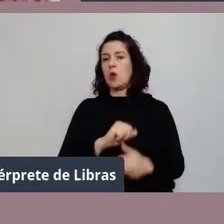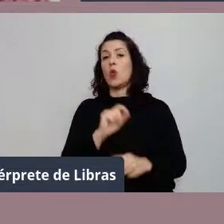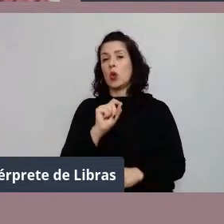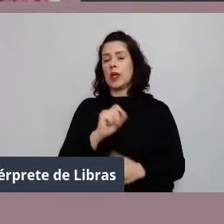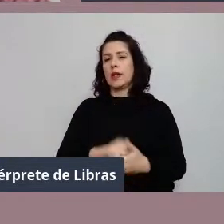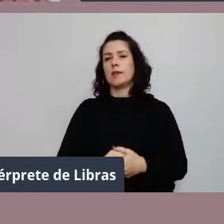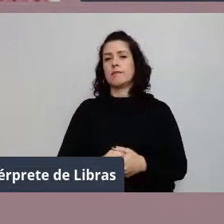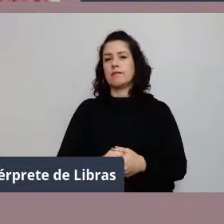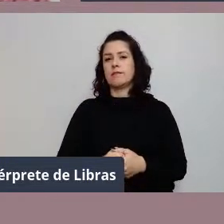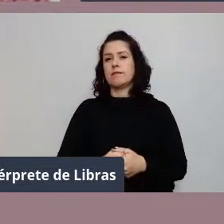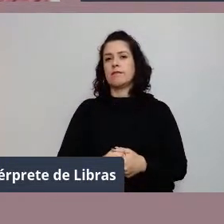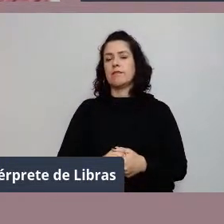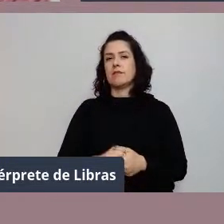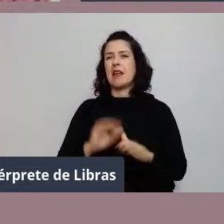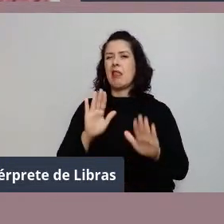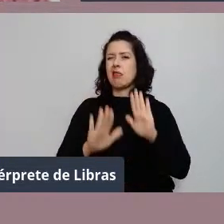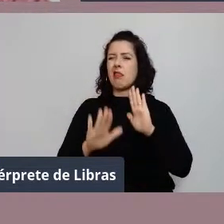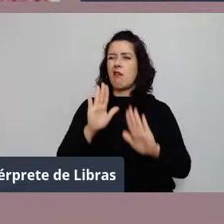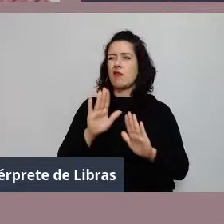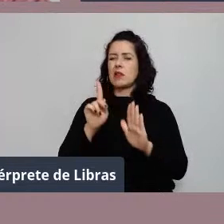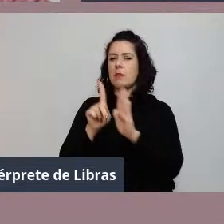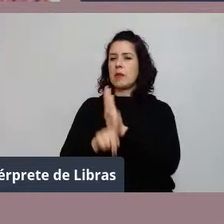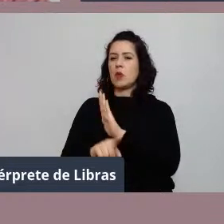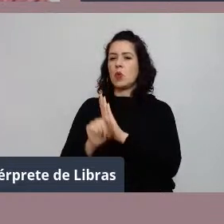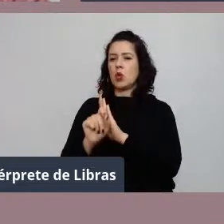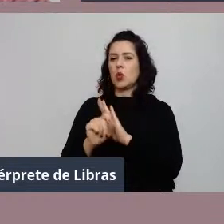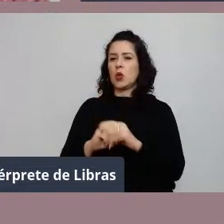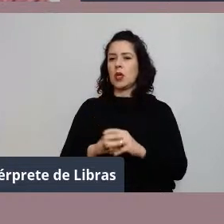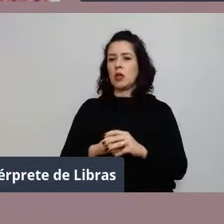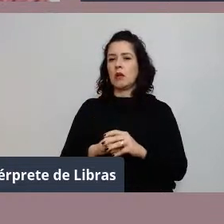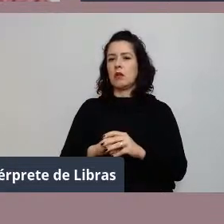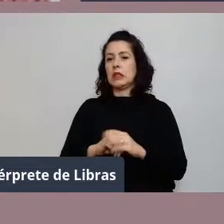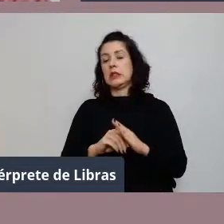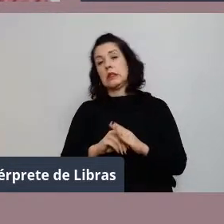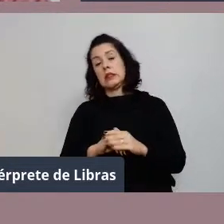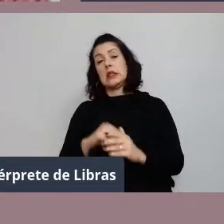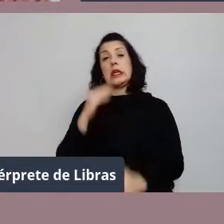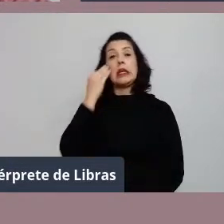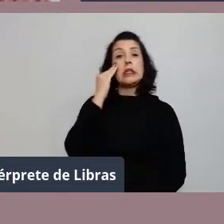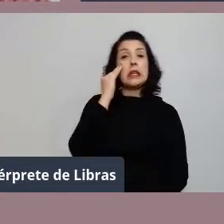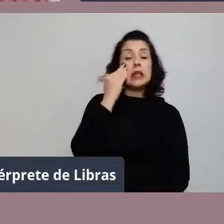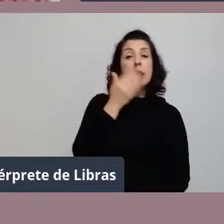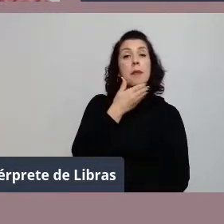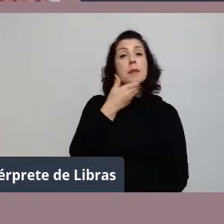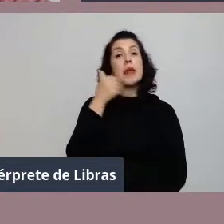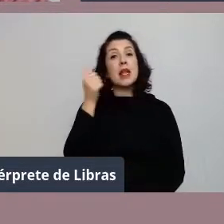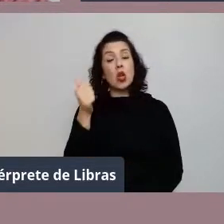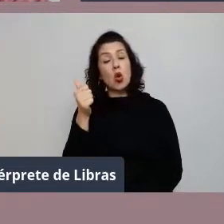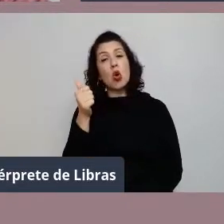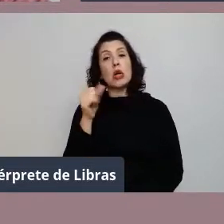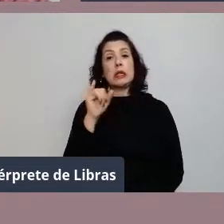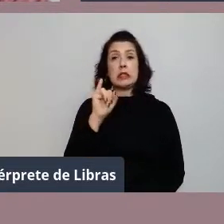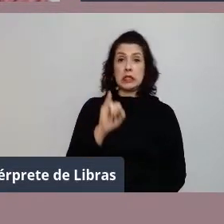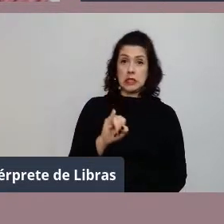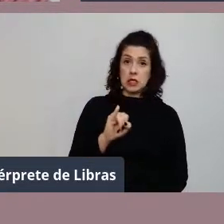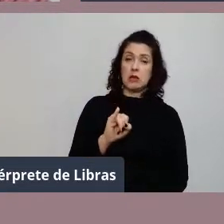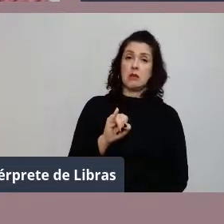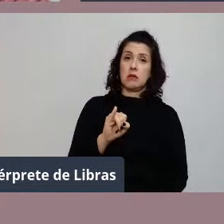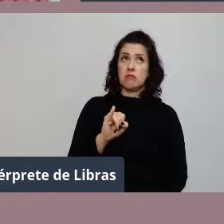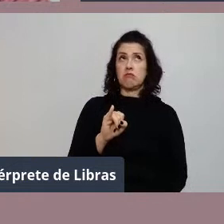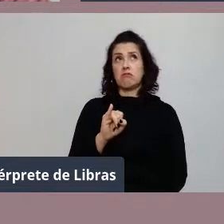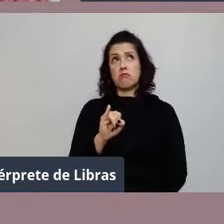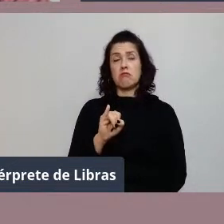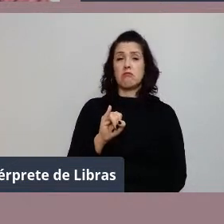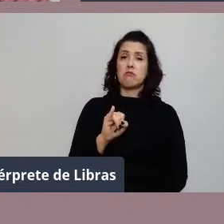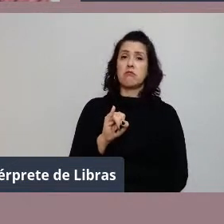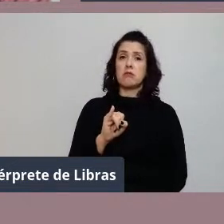eu entendo que talvez a pergunta vá na direção de entender melhor se, digamos, se os encontros,